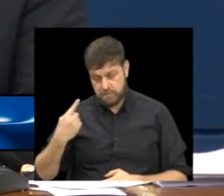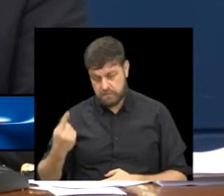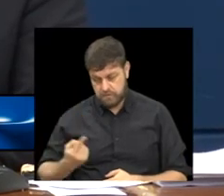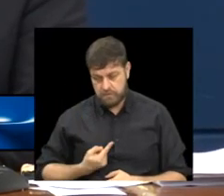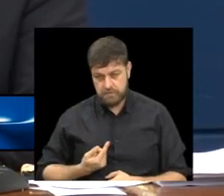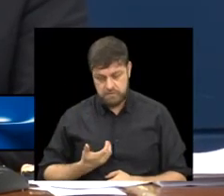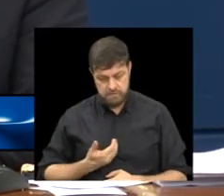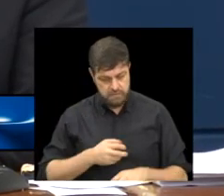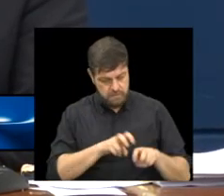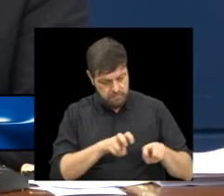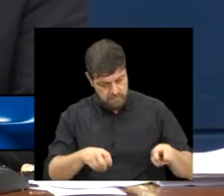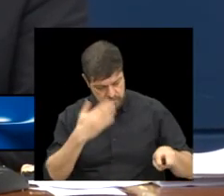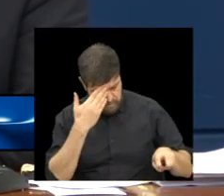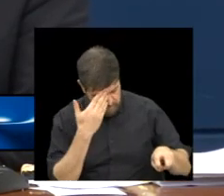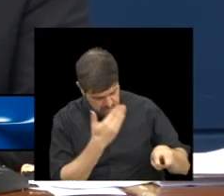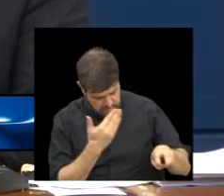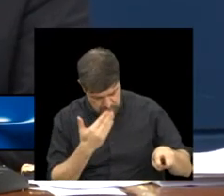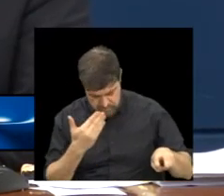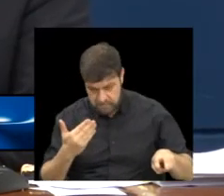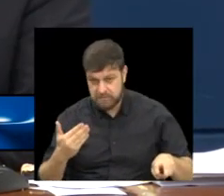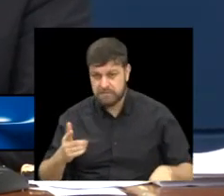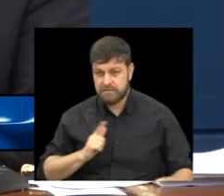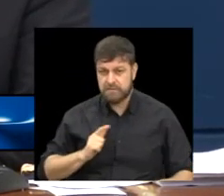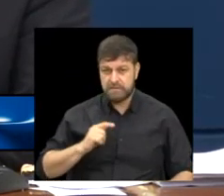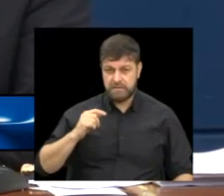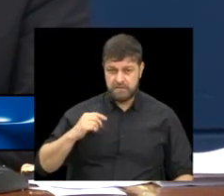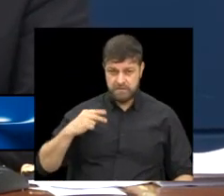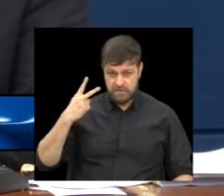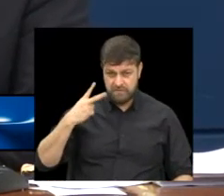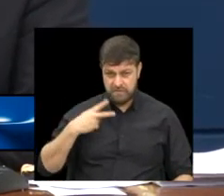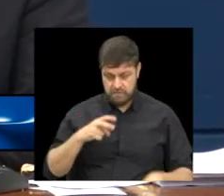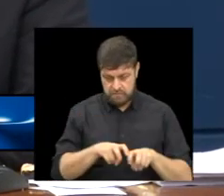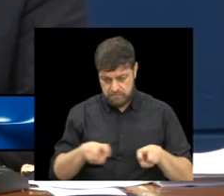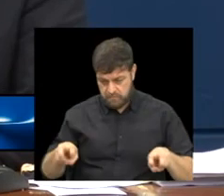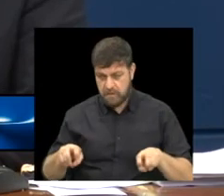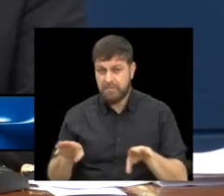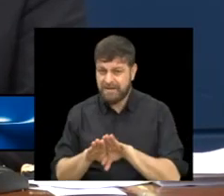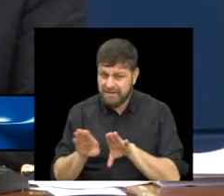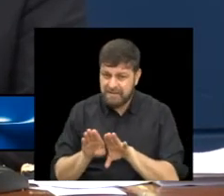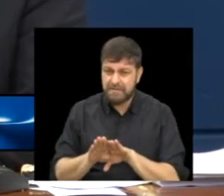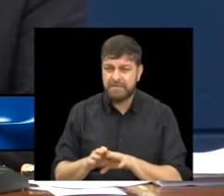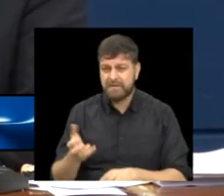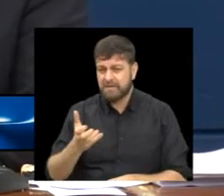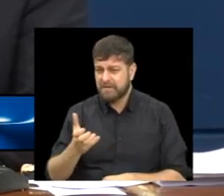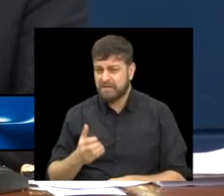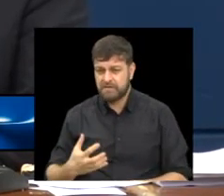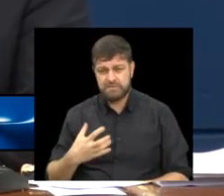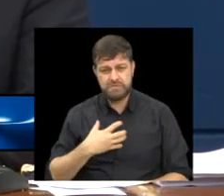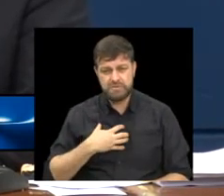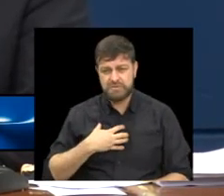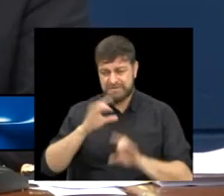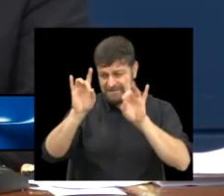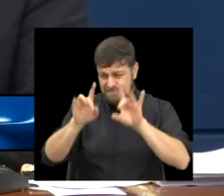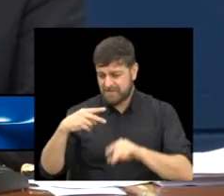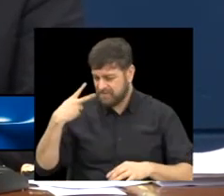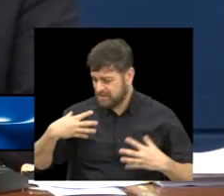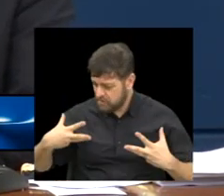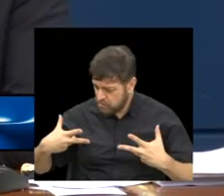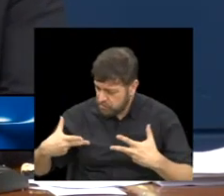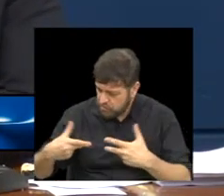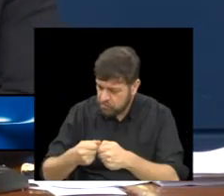à mesa todo como um todo, os 9 vereadores que compõem a mesa diretora, mas de maneira especial todos os vereadores